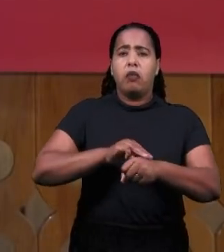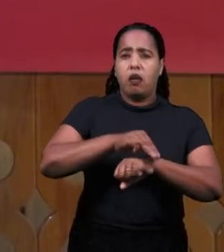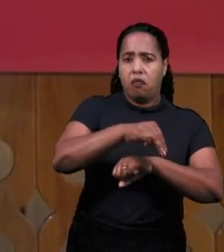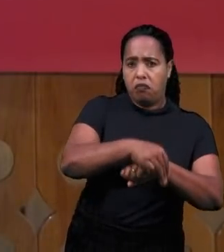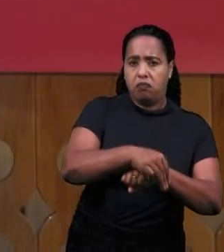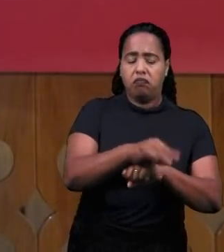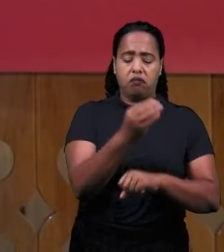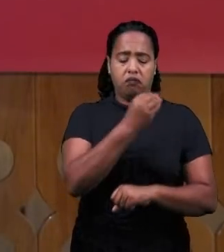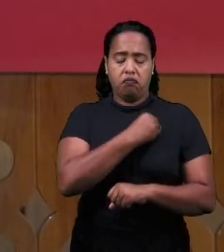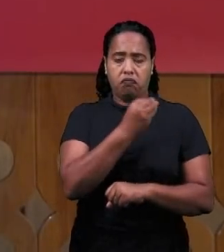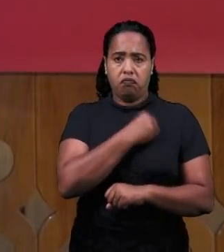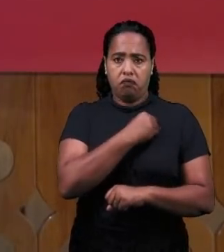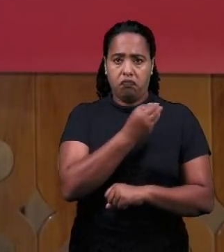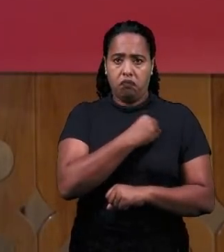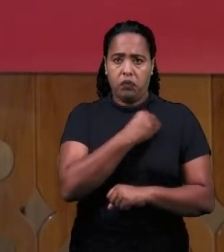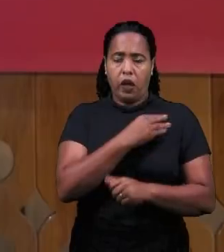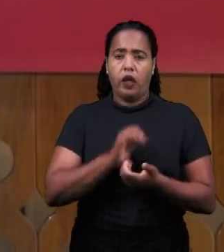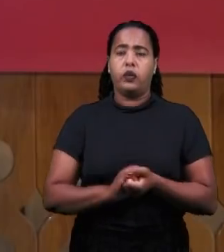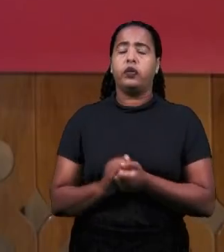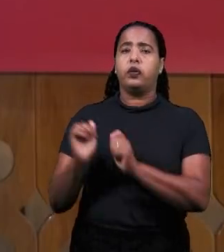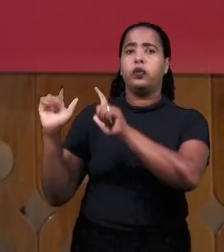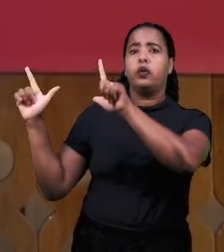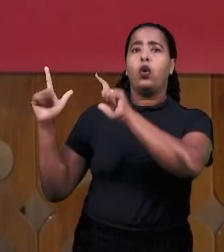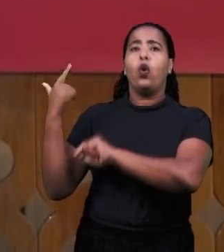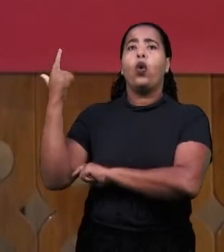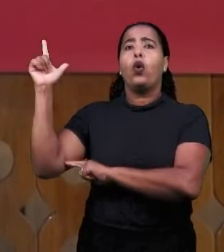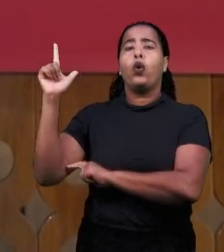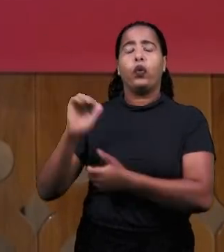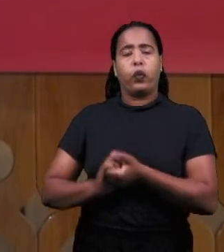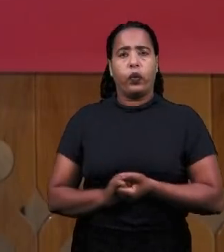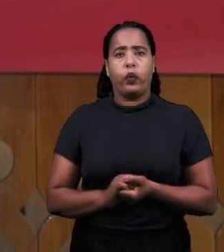concluir, passa o próximo. Tem outro?